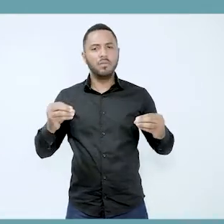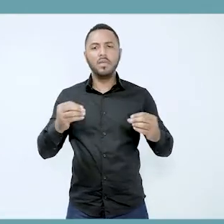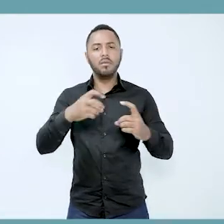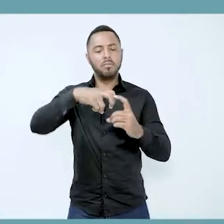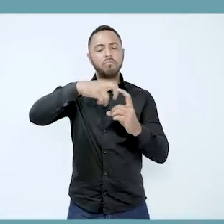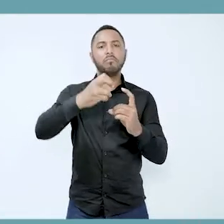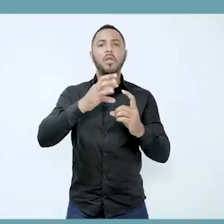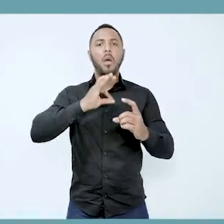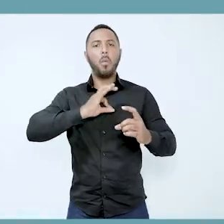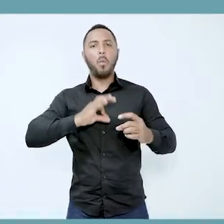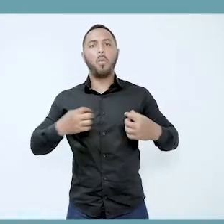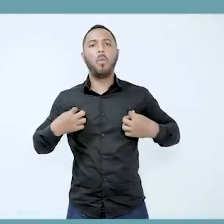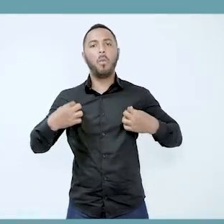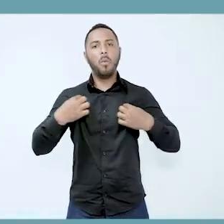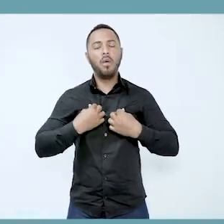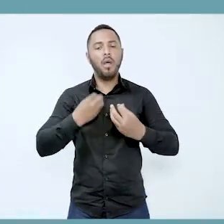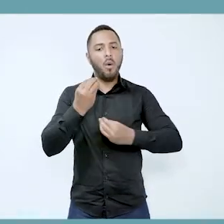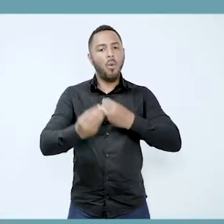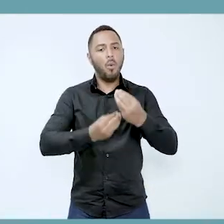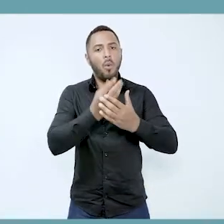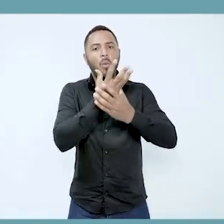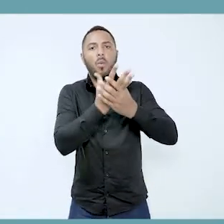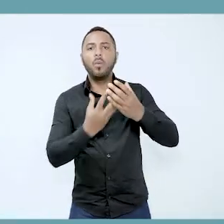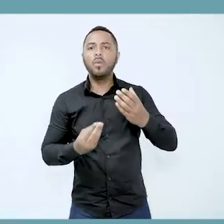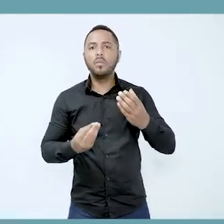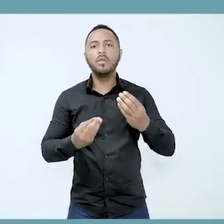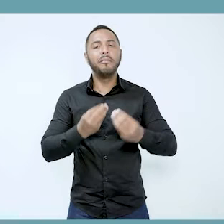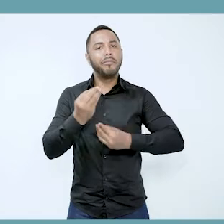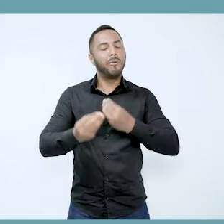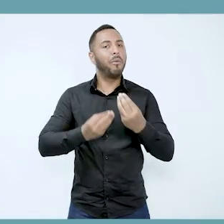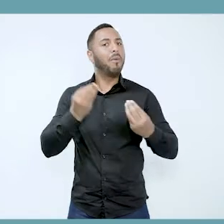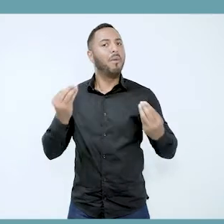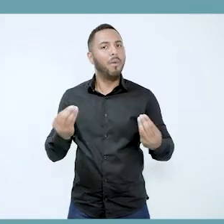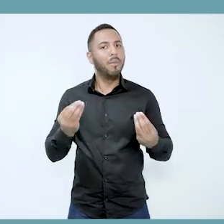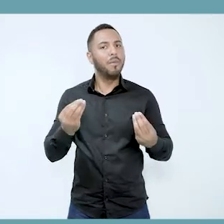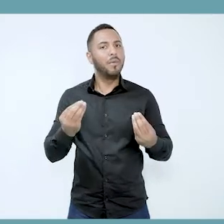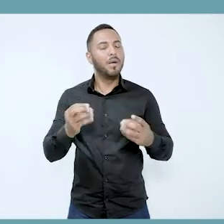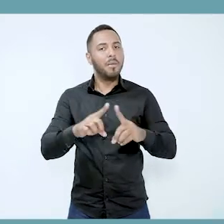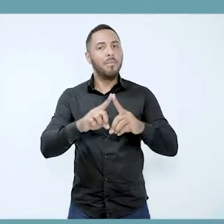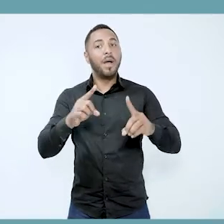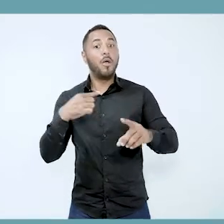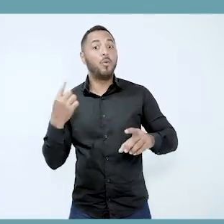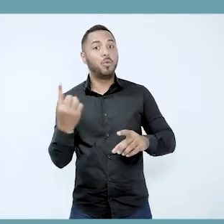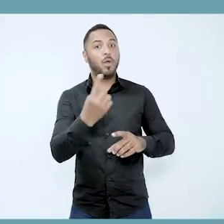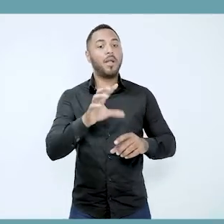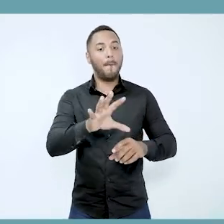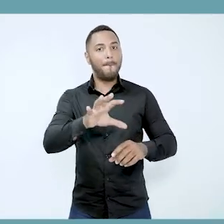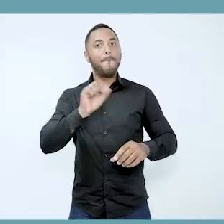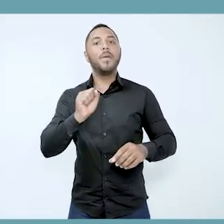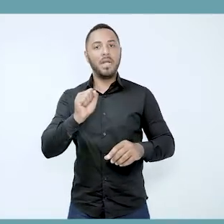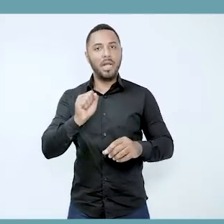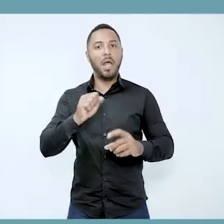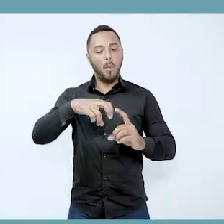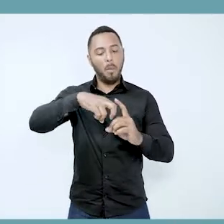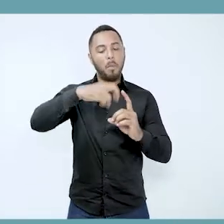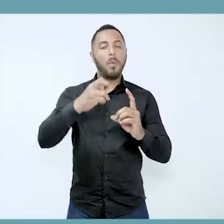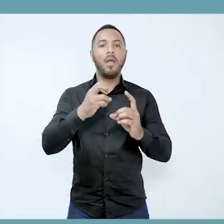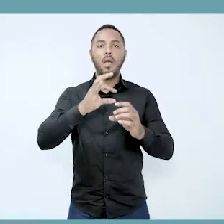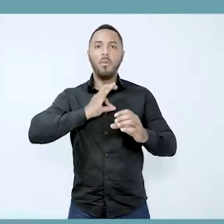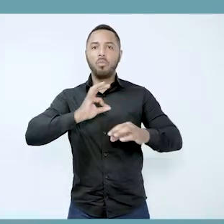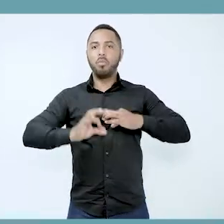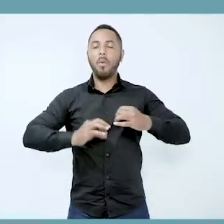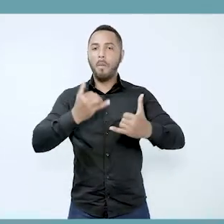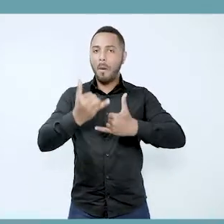qualquer explicação para o fato, o desaparecimento das tampas dos xaropes e dos botões das roupas. Esses